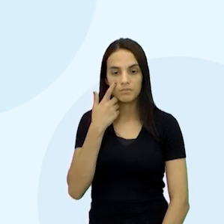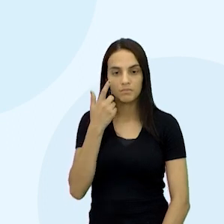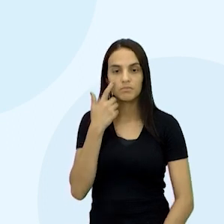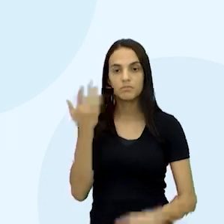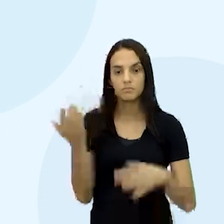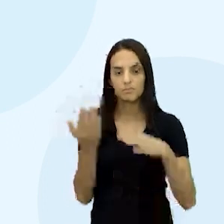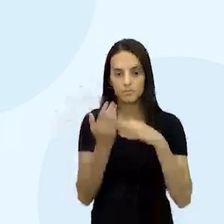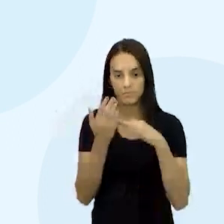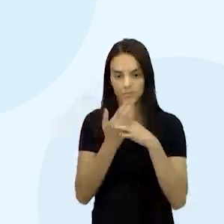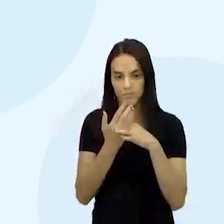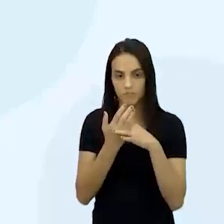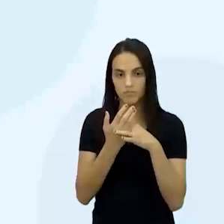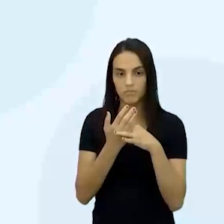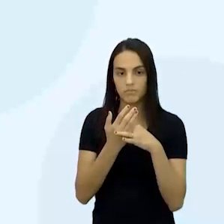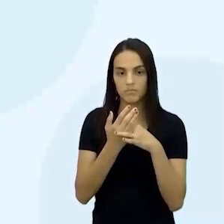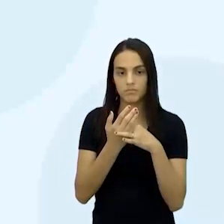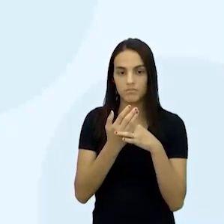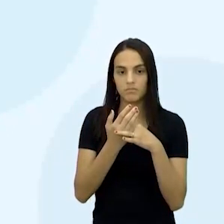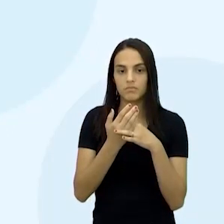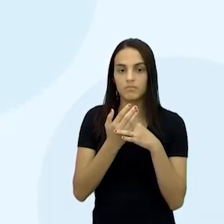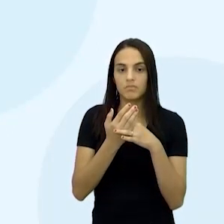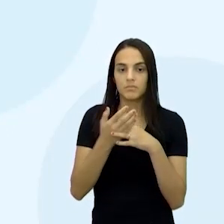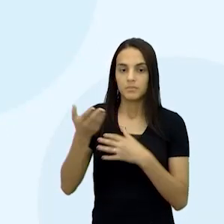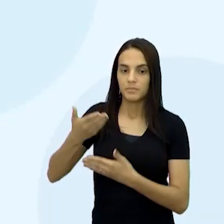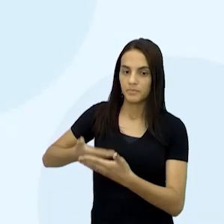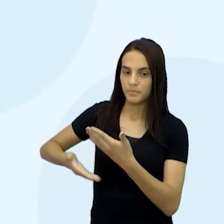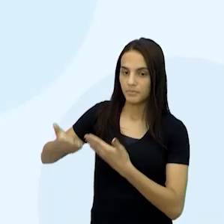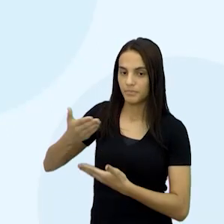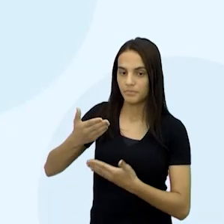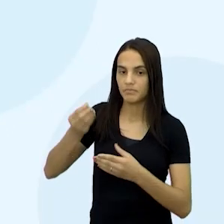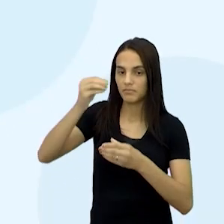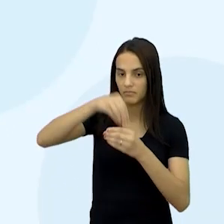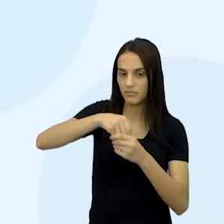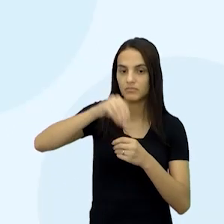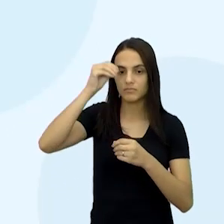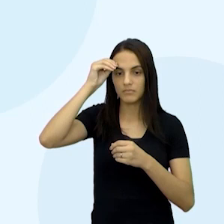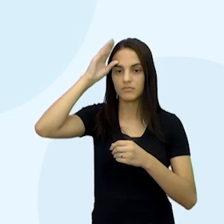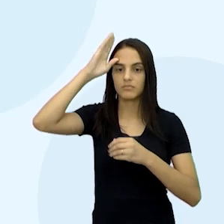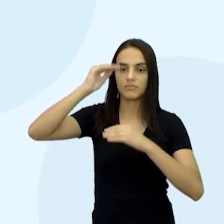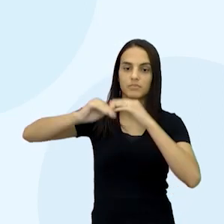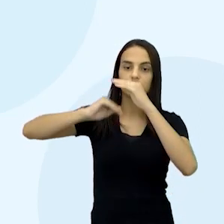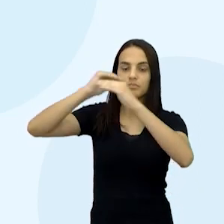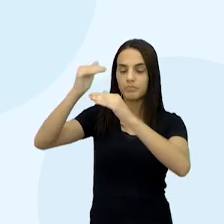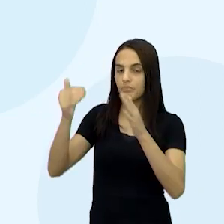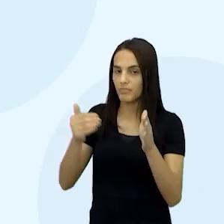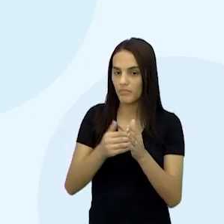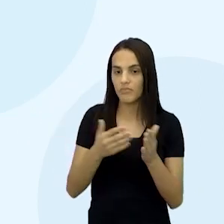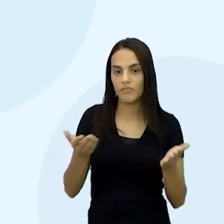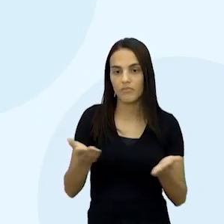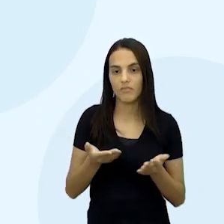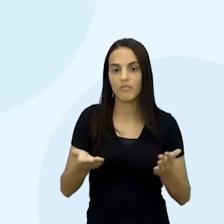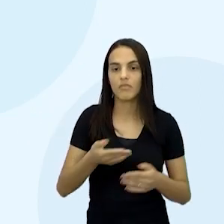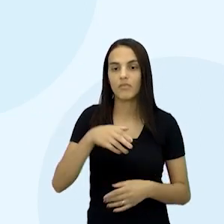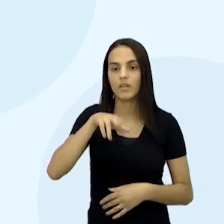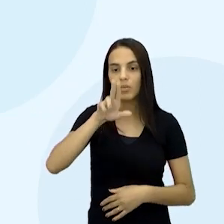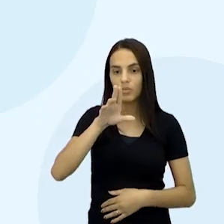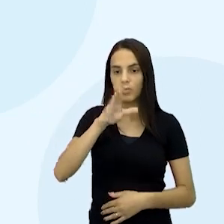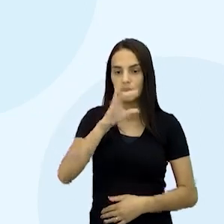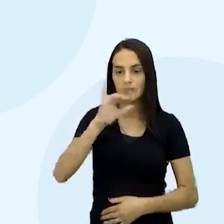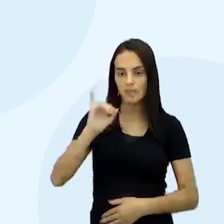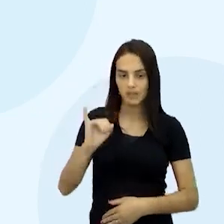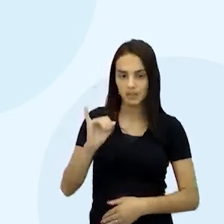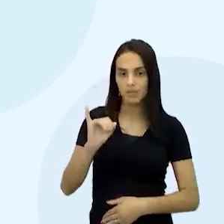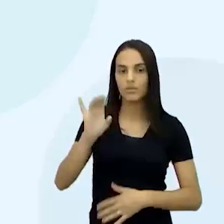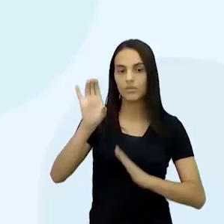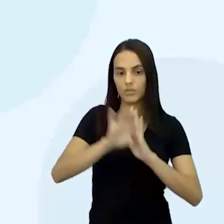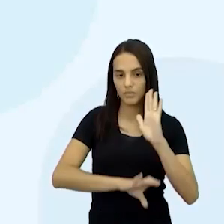olho na integração, como forma de integrar os conhecimentos desenvolvidos até o momento, né, dessa